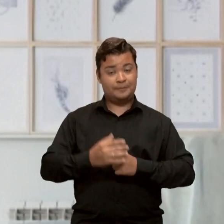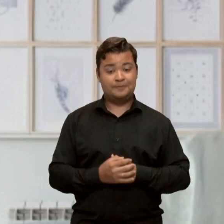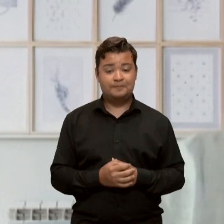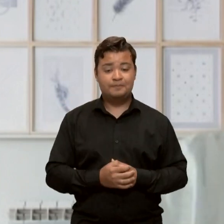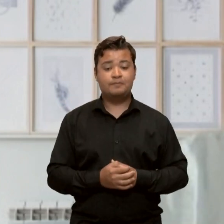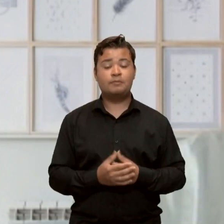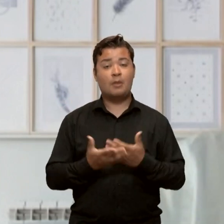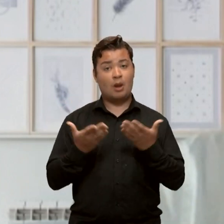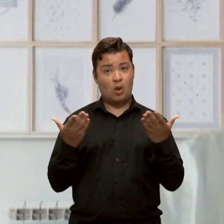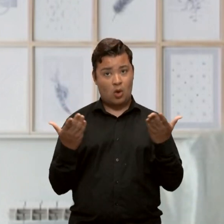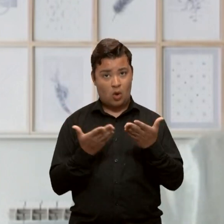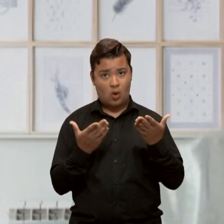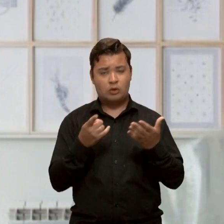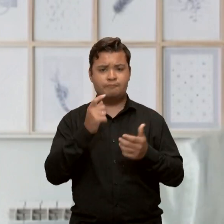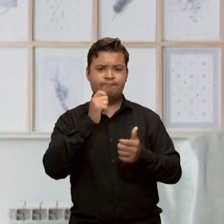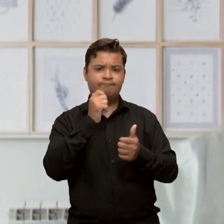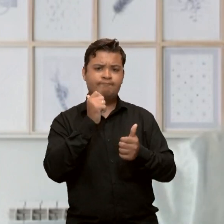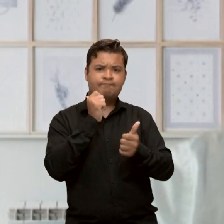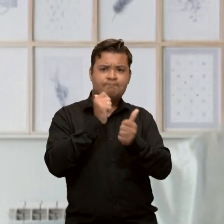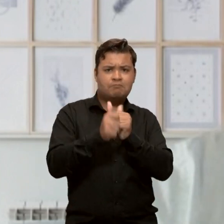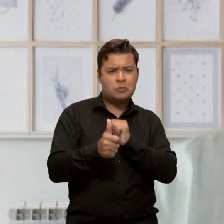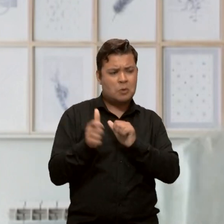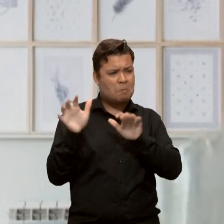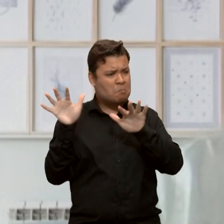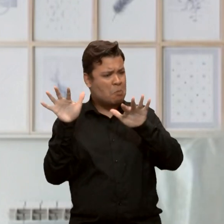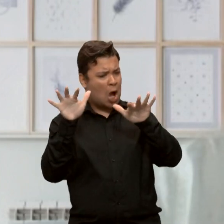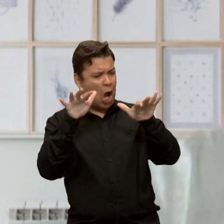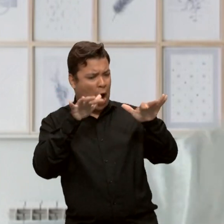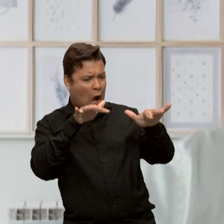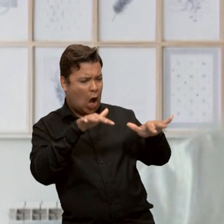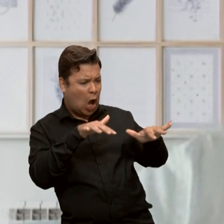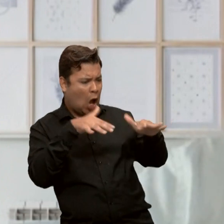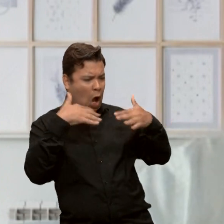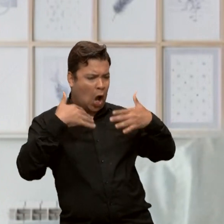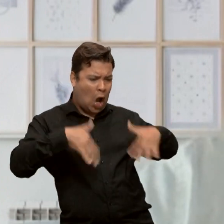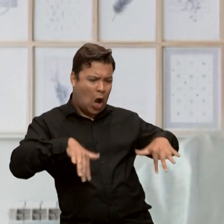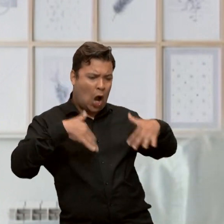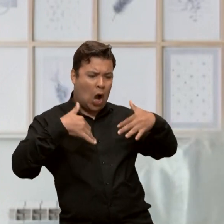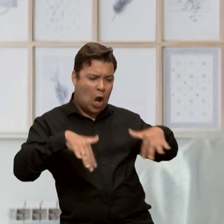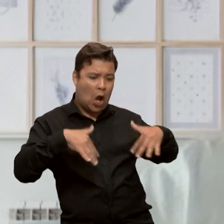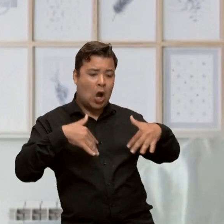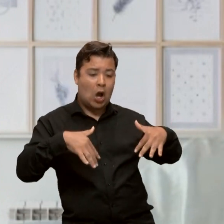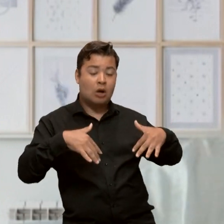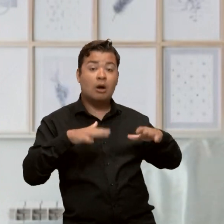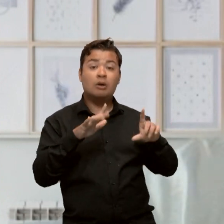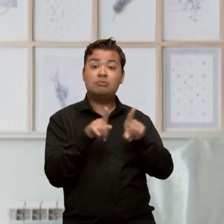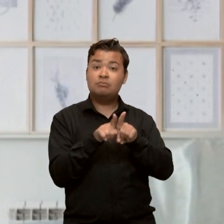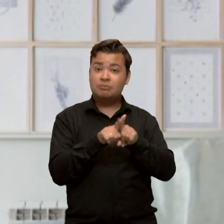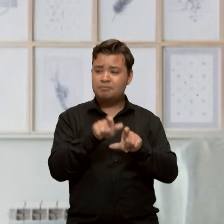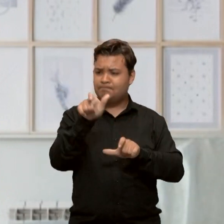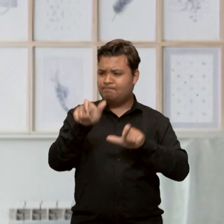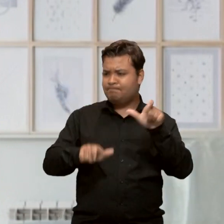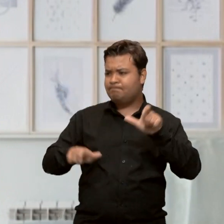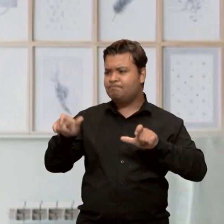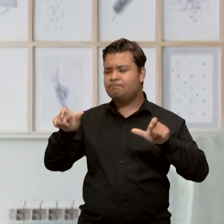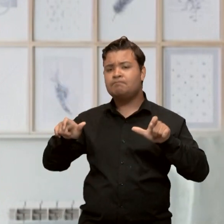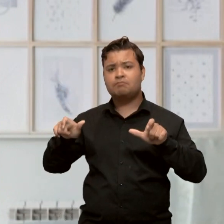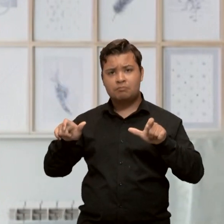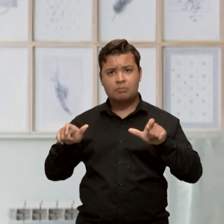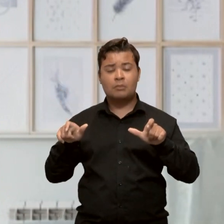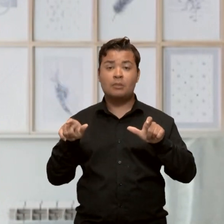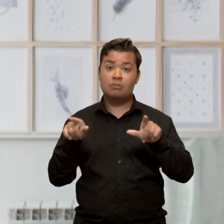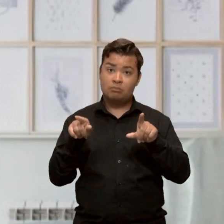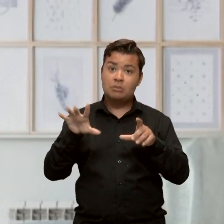essencialmente espetacularizado, e esses fenômenos que a gente tem observado, que são os grandes eventos